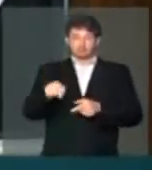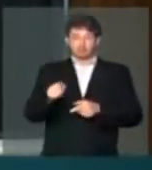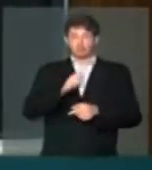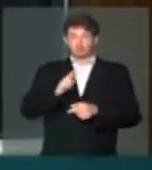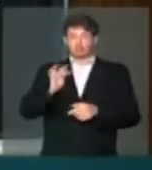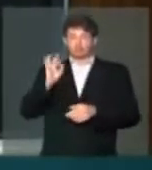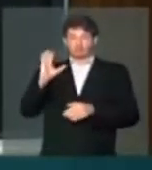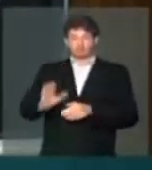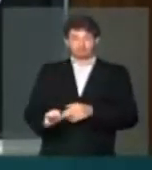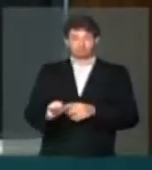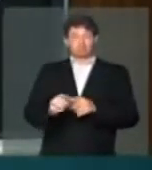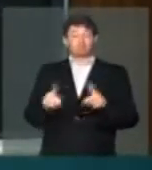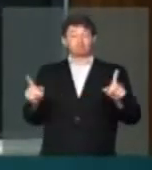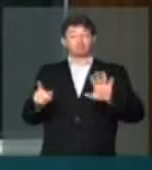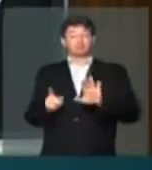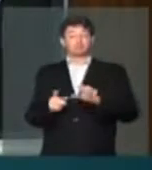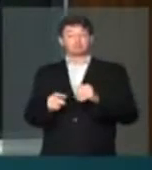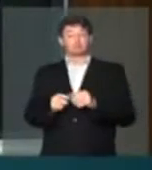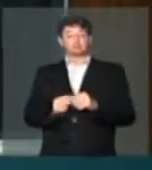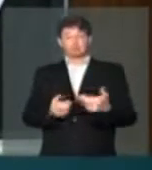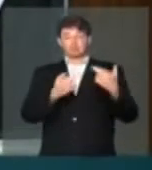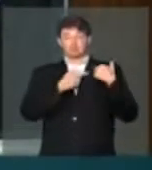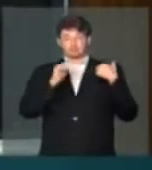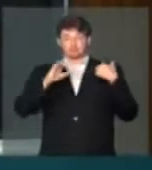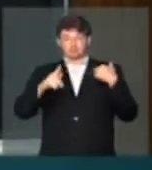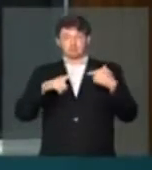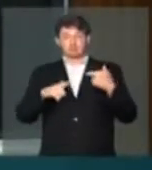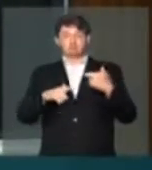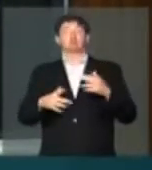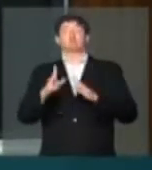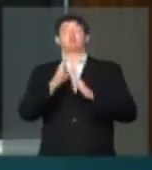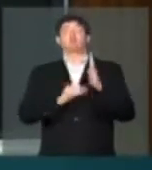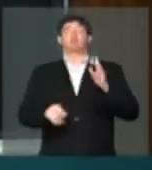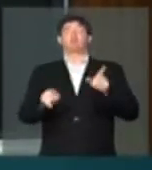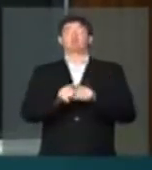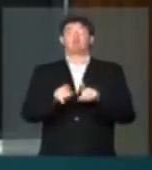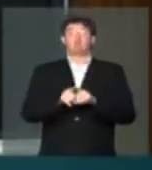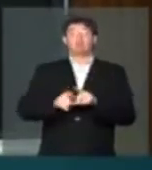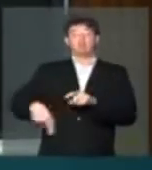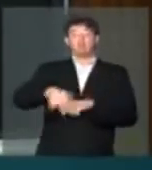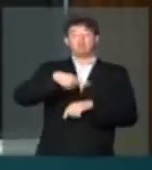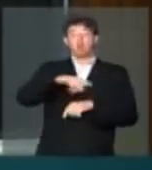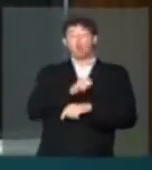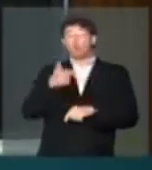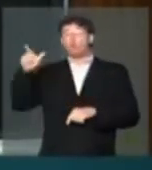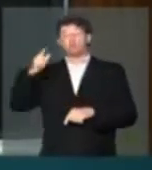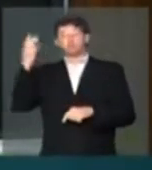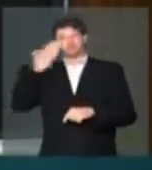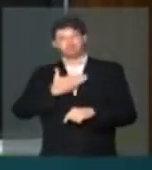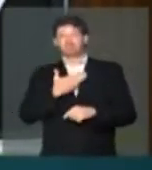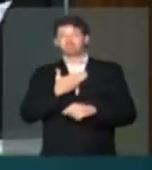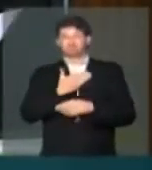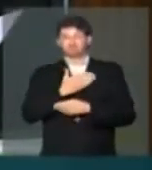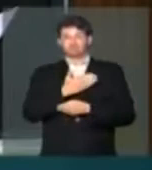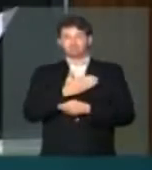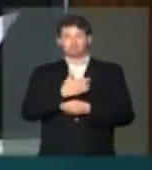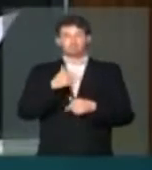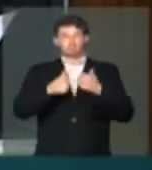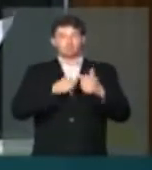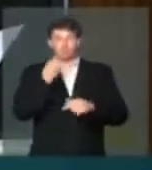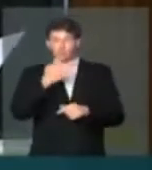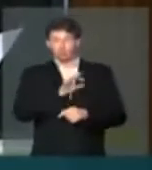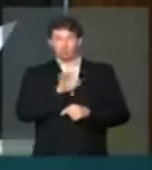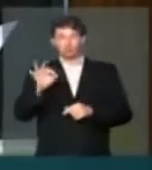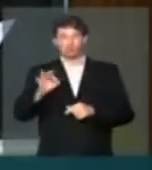da União. A Lei de Responsabilidade Fiscal tem servido de modelo para outras nações e, comprovadamente, operou durante um bom